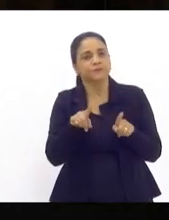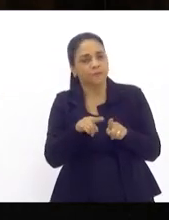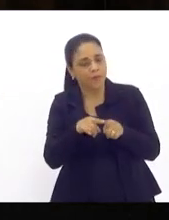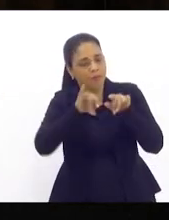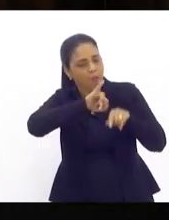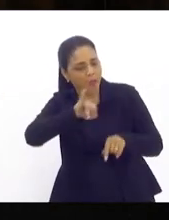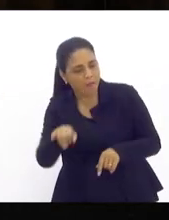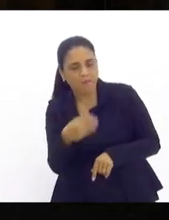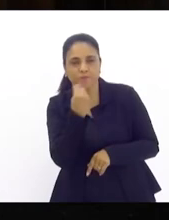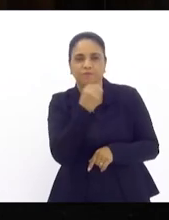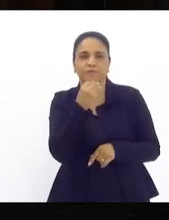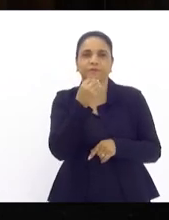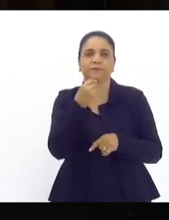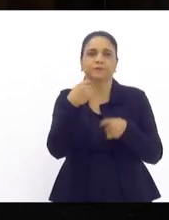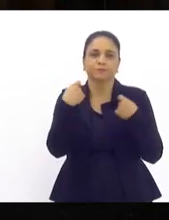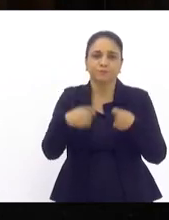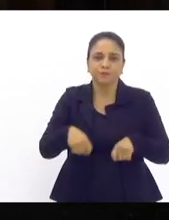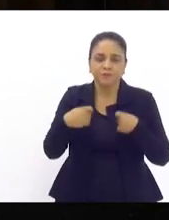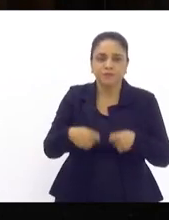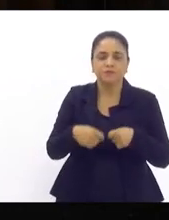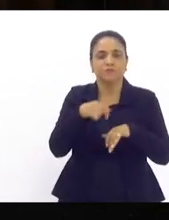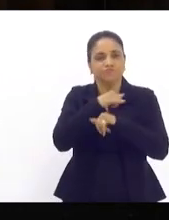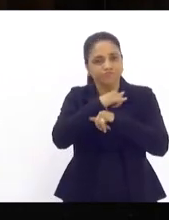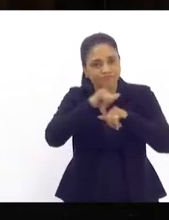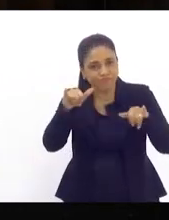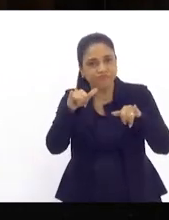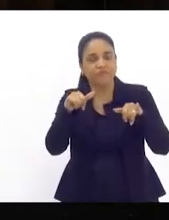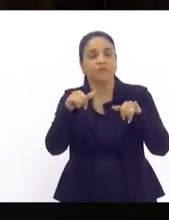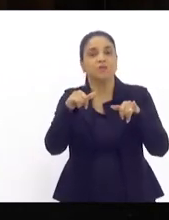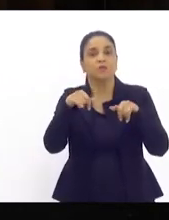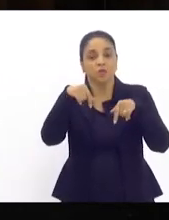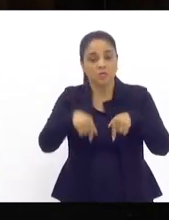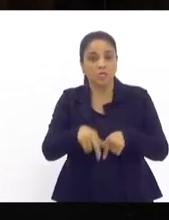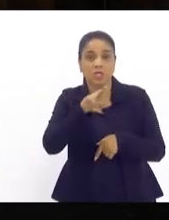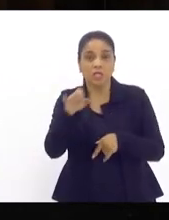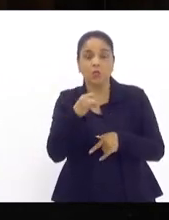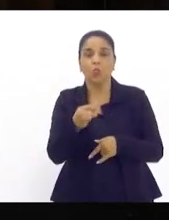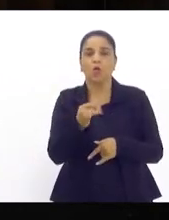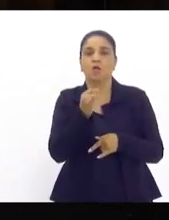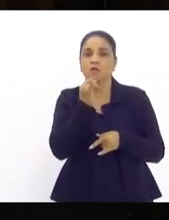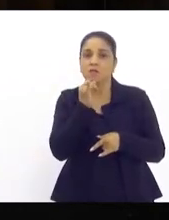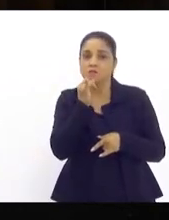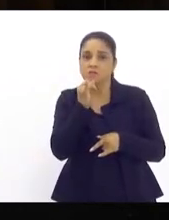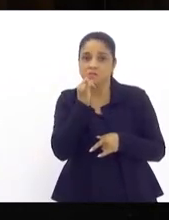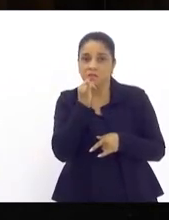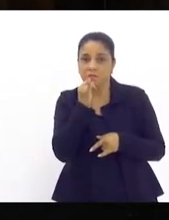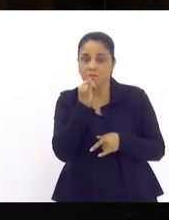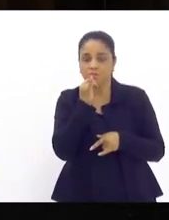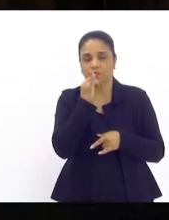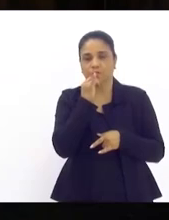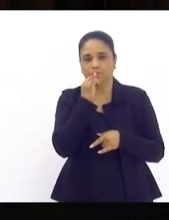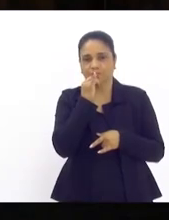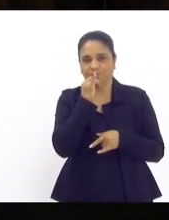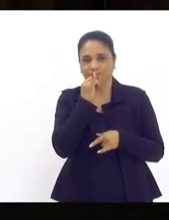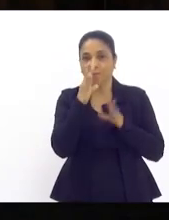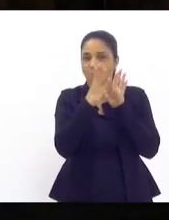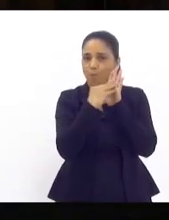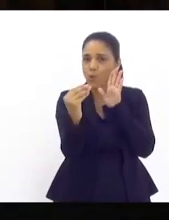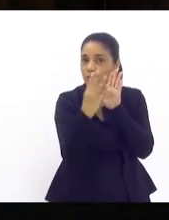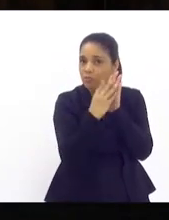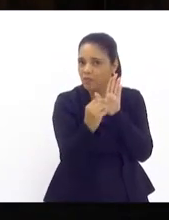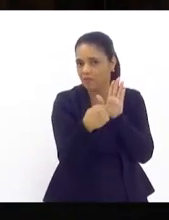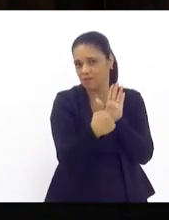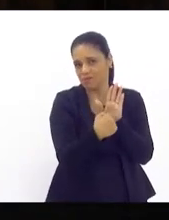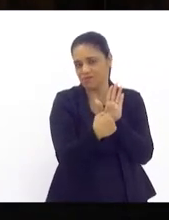necessidade, visto que o Estado do Rio de Janeiro tem que dar um exemplo fundamental para